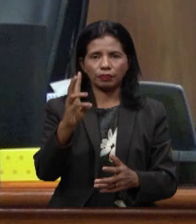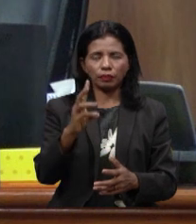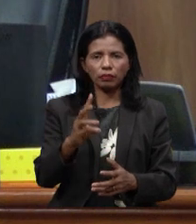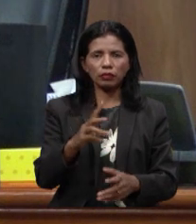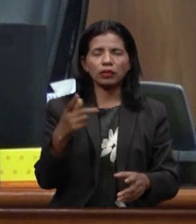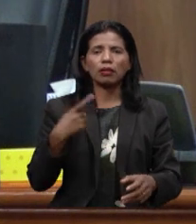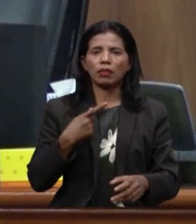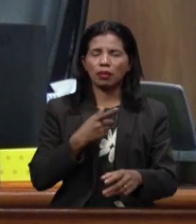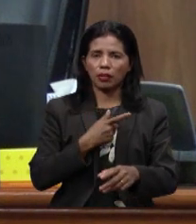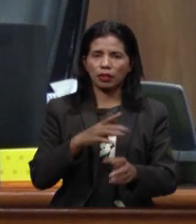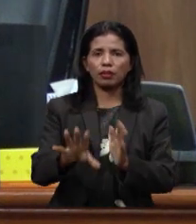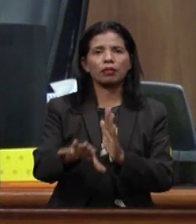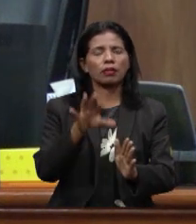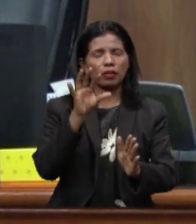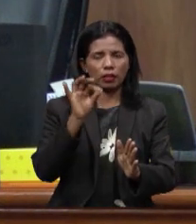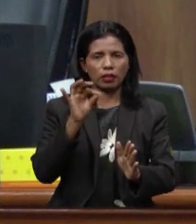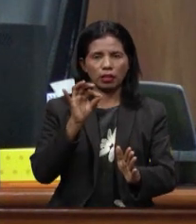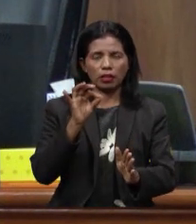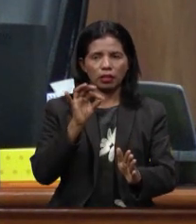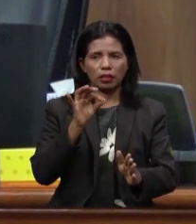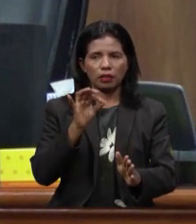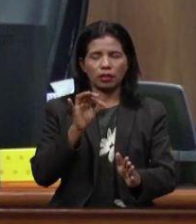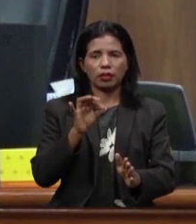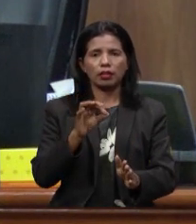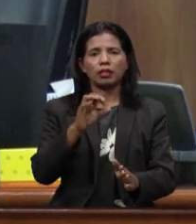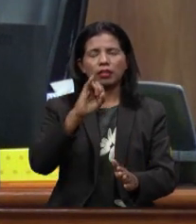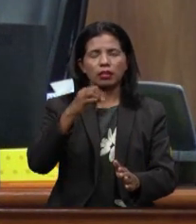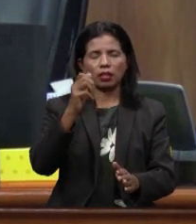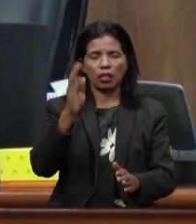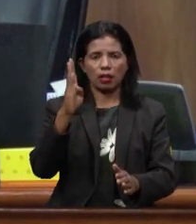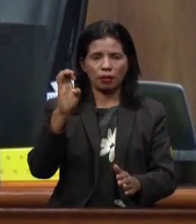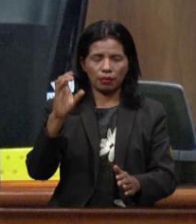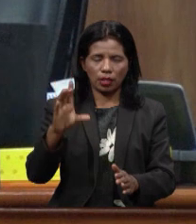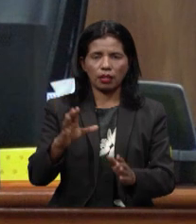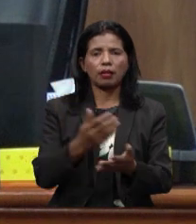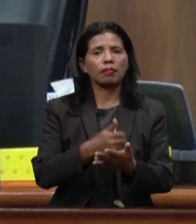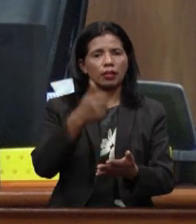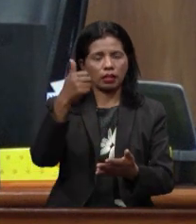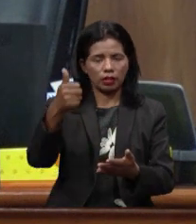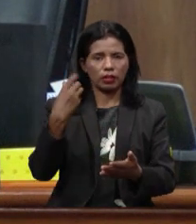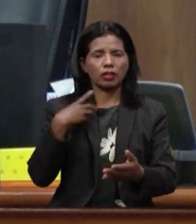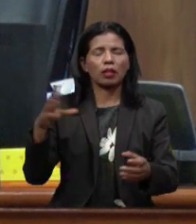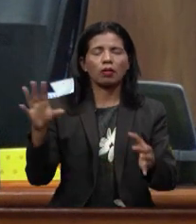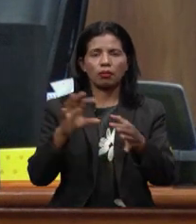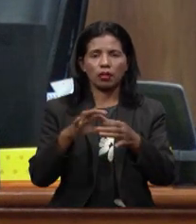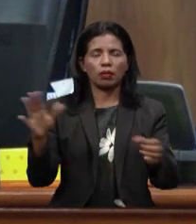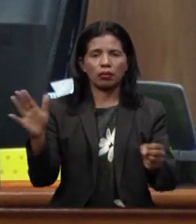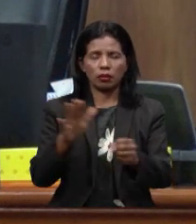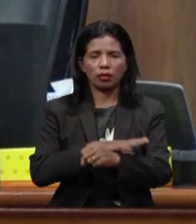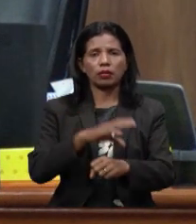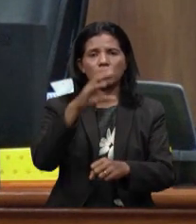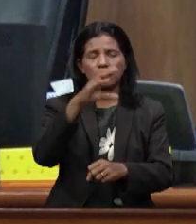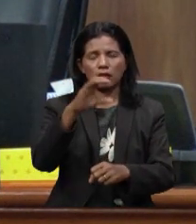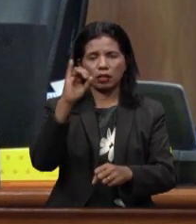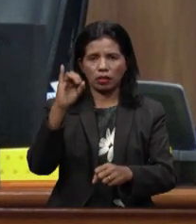Parlamento, o nomeia, que elege, passa. E está completa a ONA, membros do Conselho de Imprensa